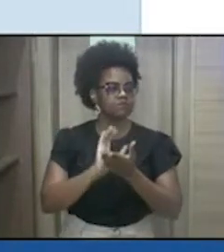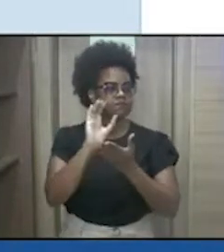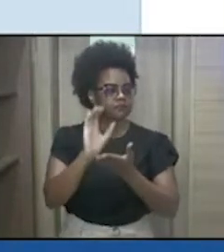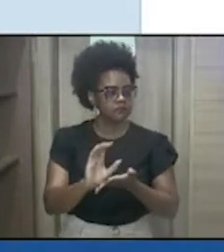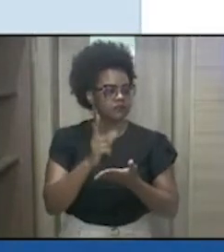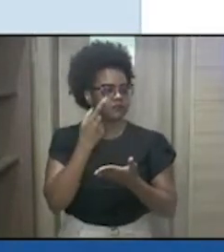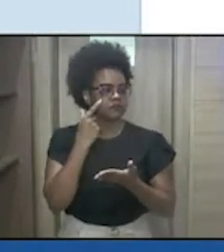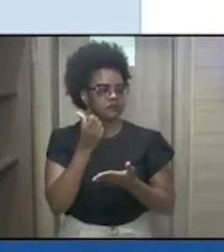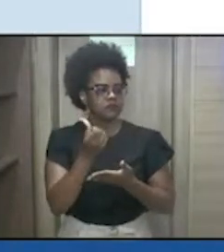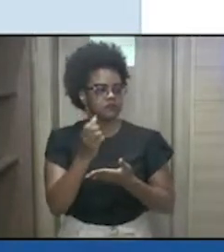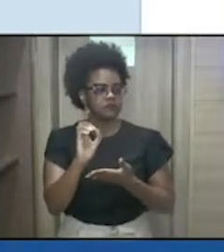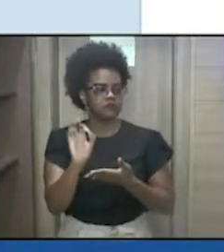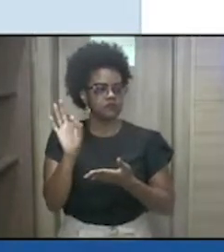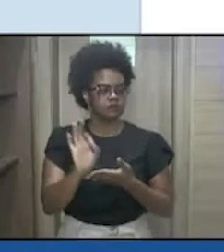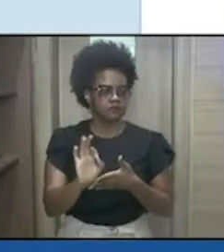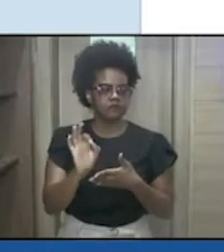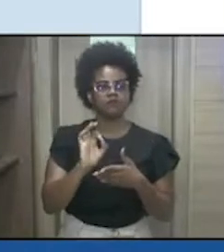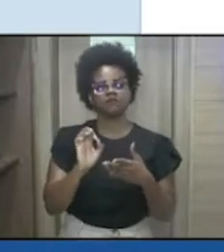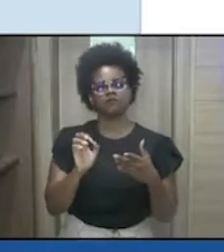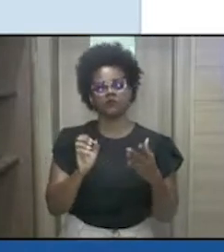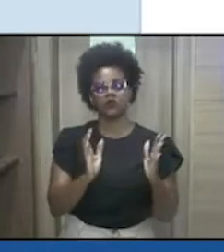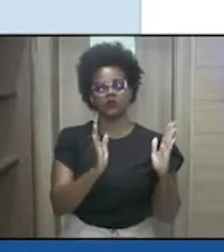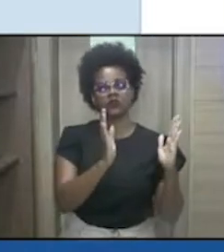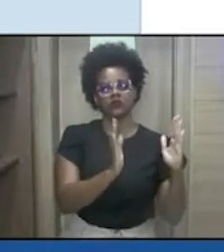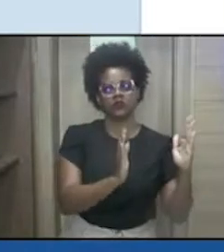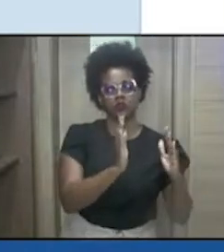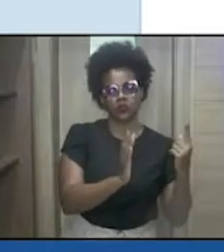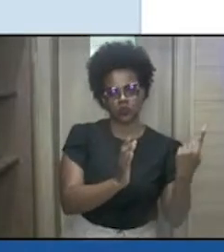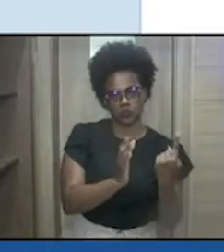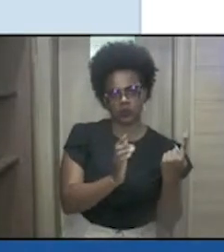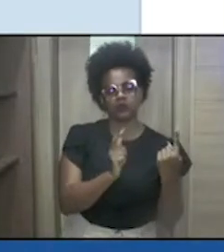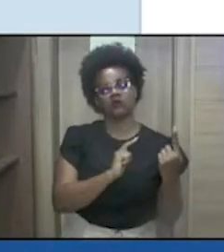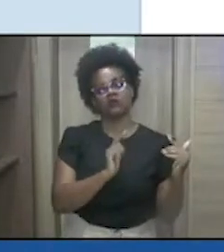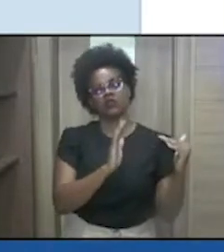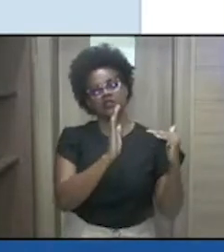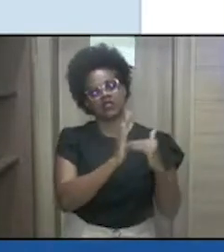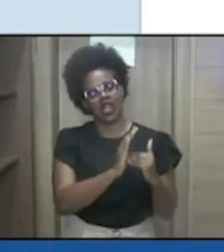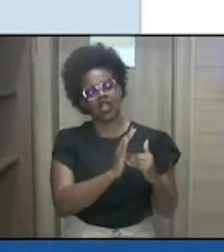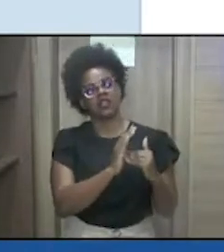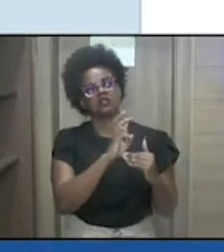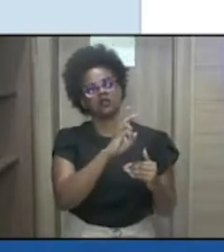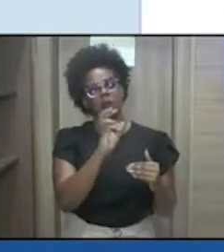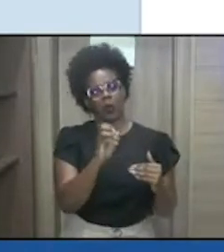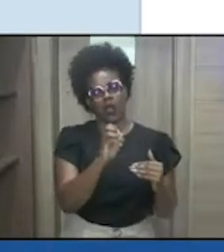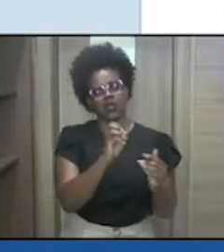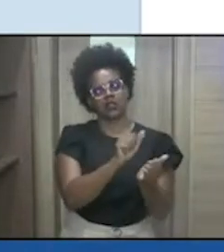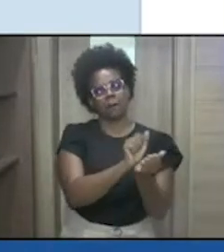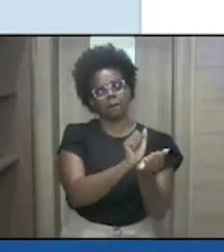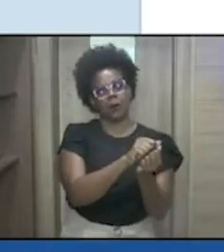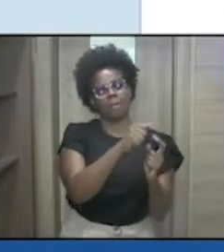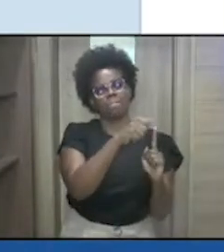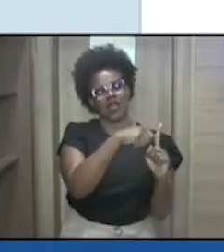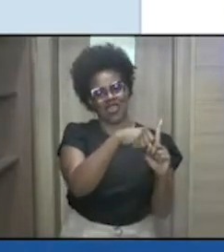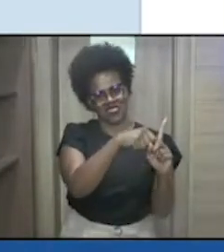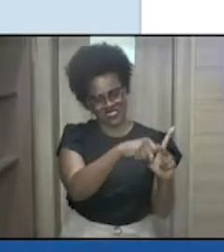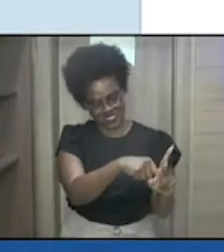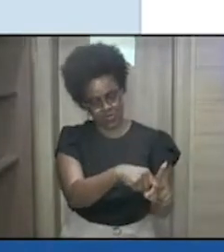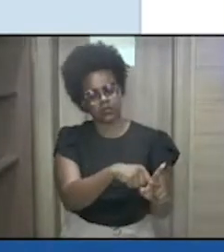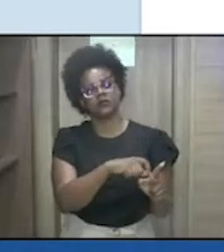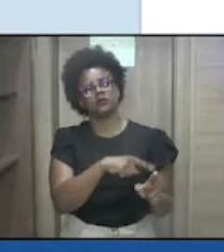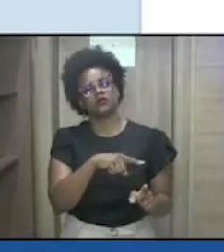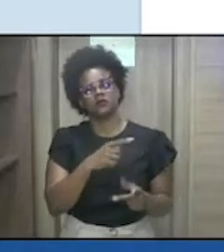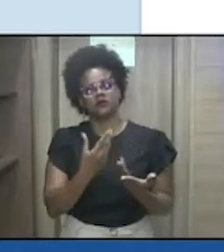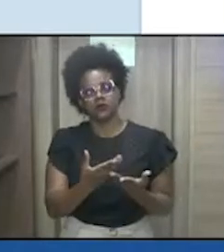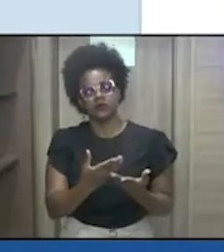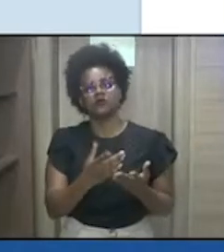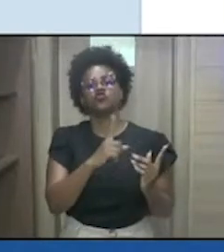majoritariamente, né, 60% está na faixa 1, ou seja, produz até no máximo 50 próteses por mês. E em